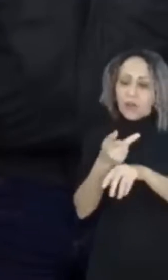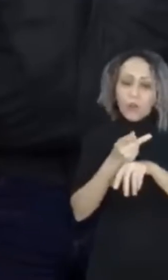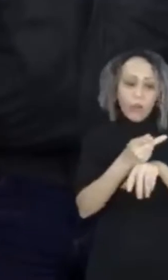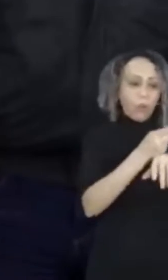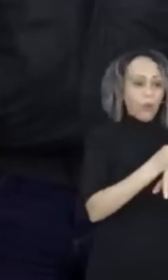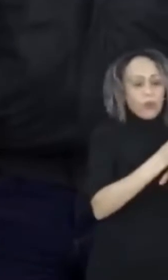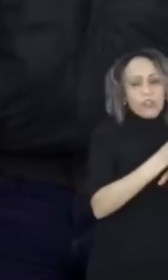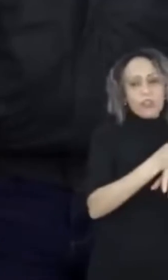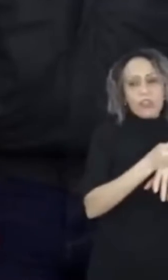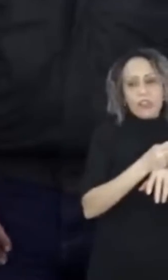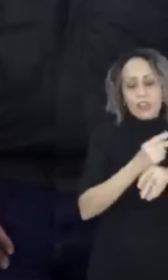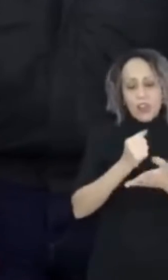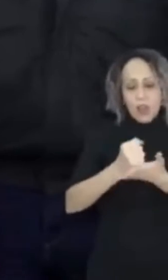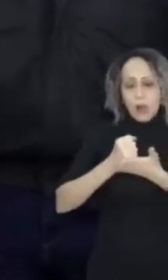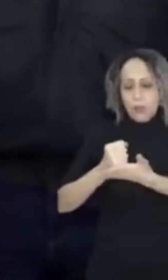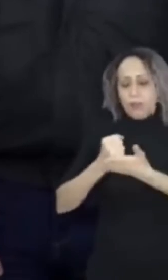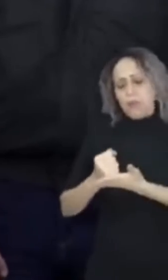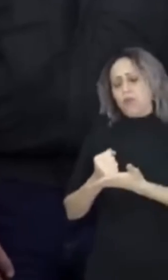Paulo.